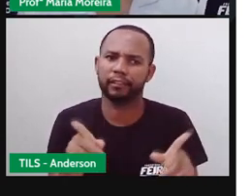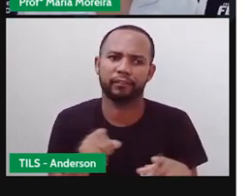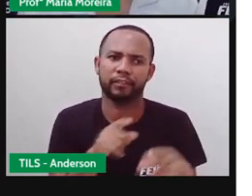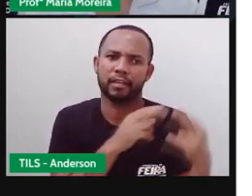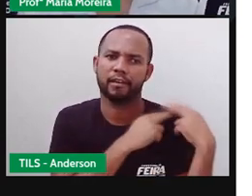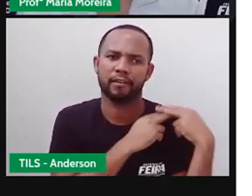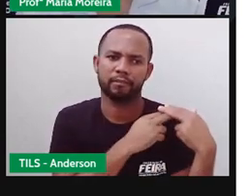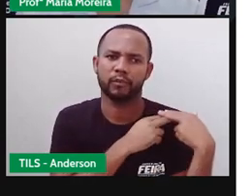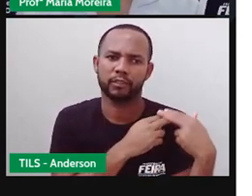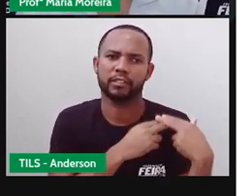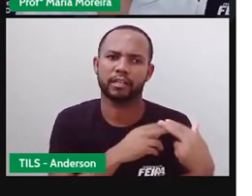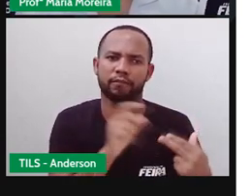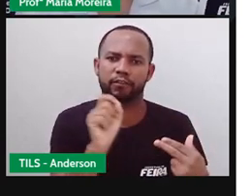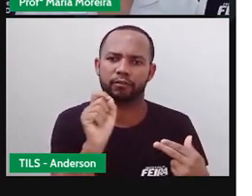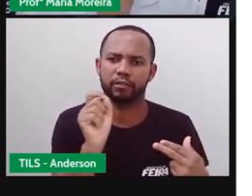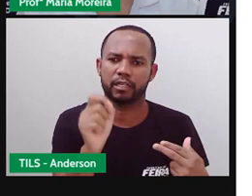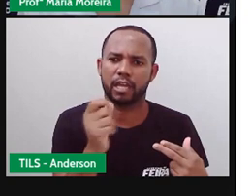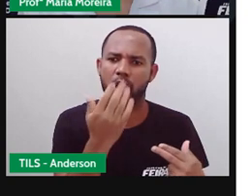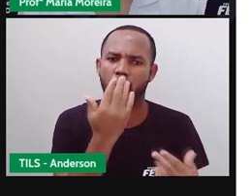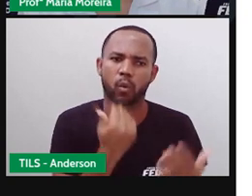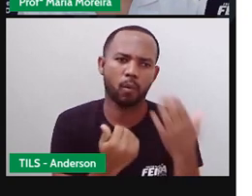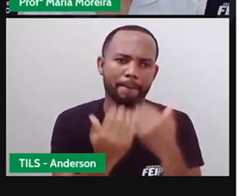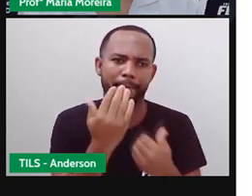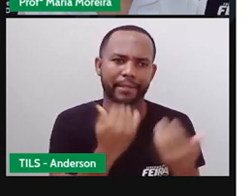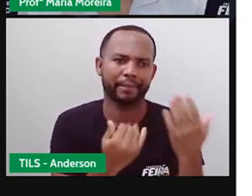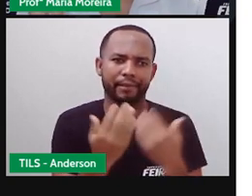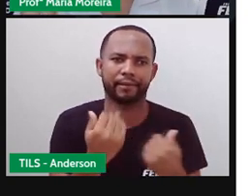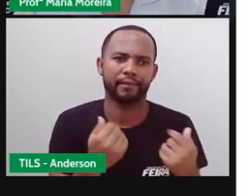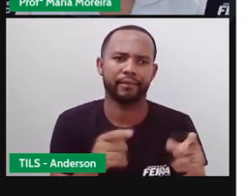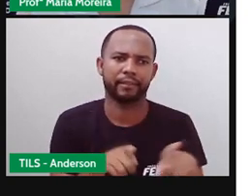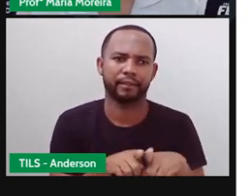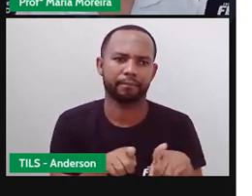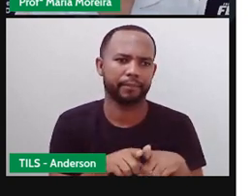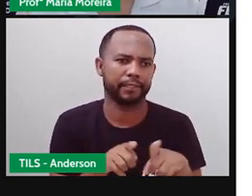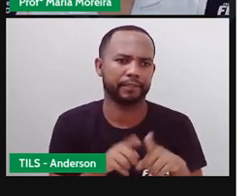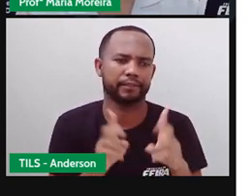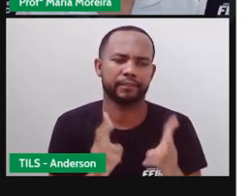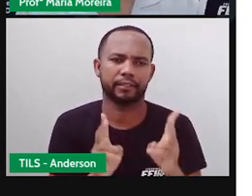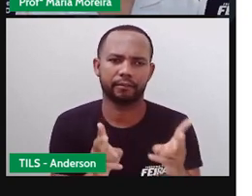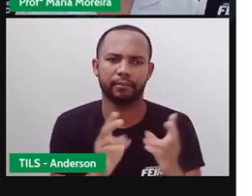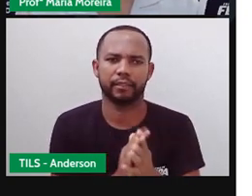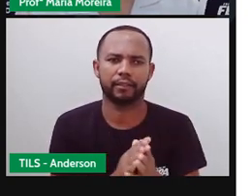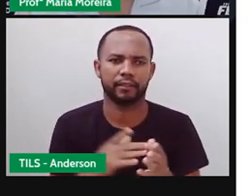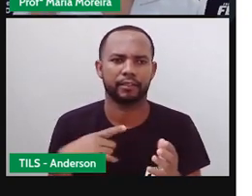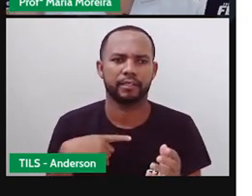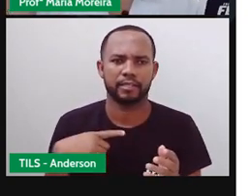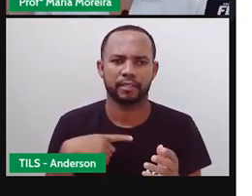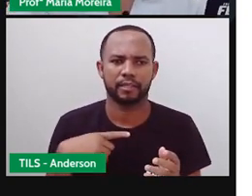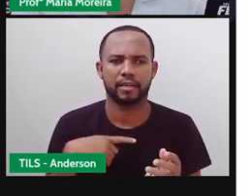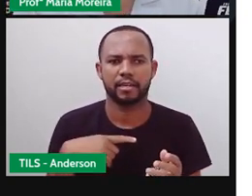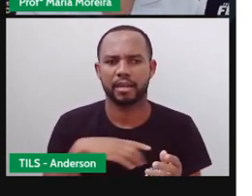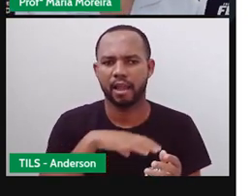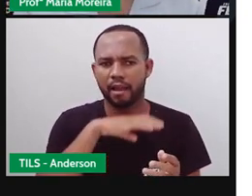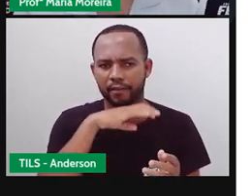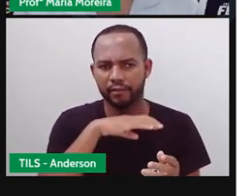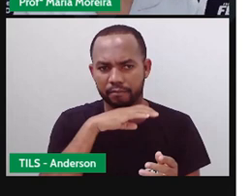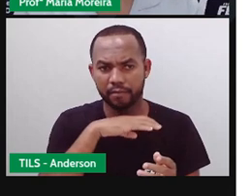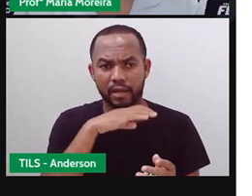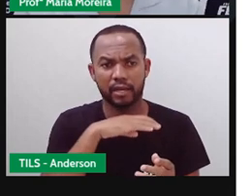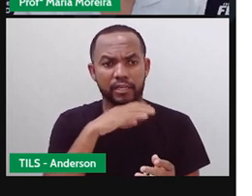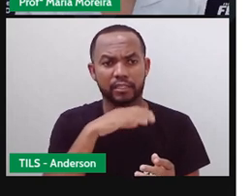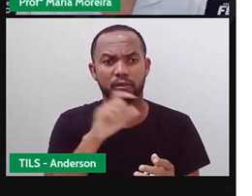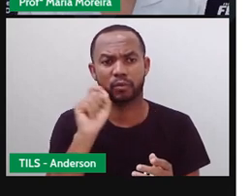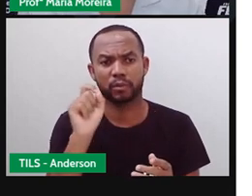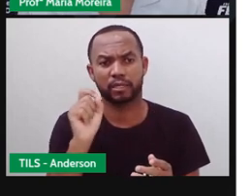são responsáveis por quê pela alimentação diretamente porque existem animais que se alimentam diretamente